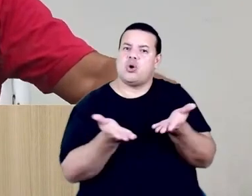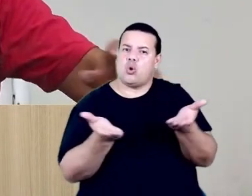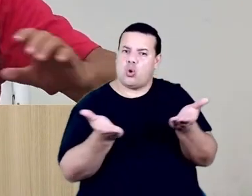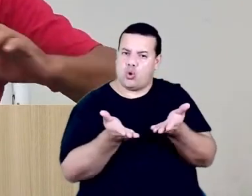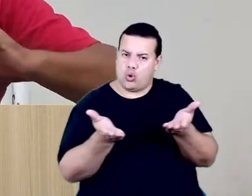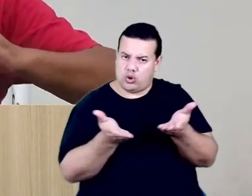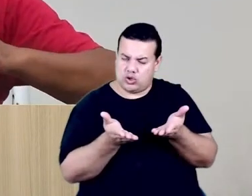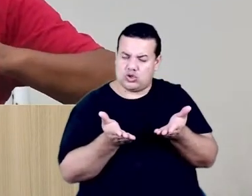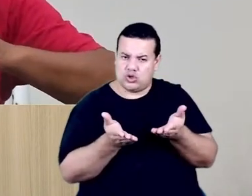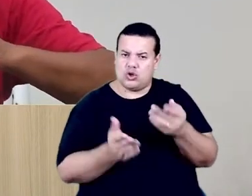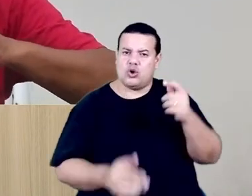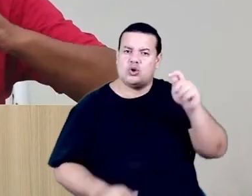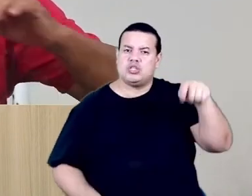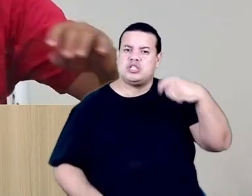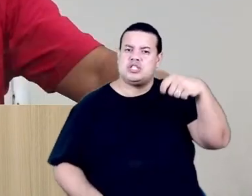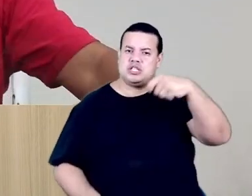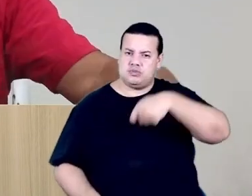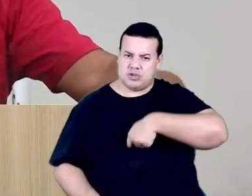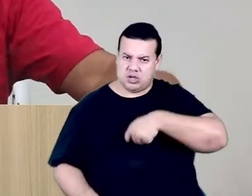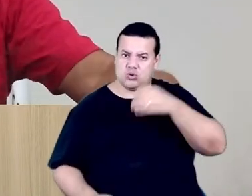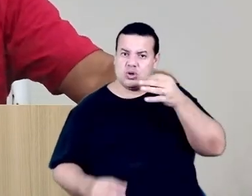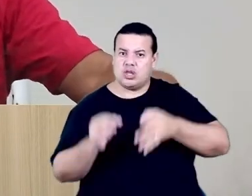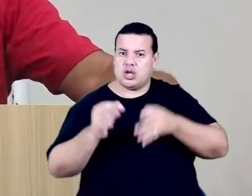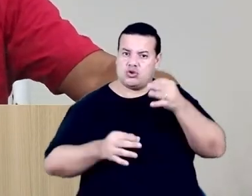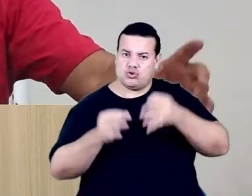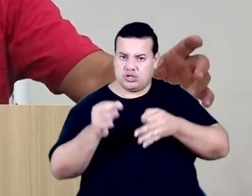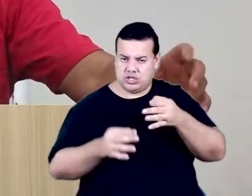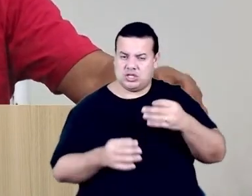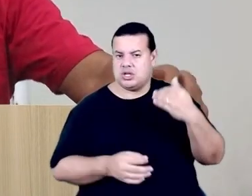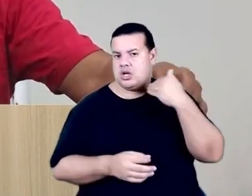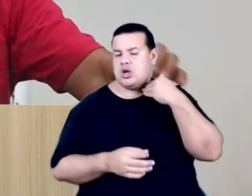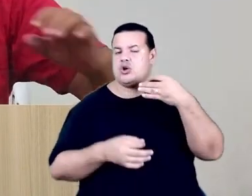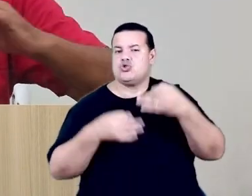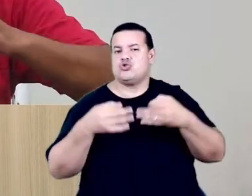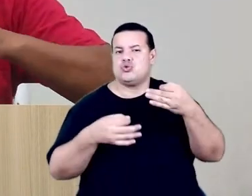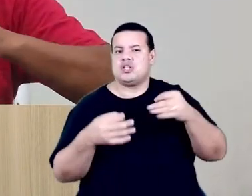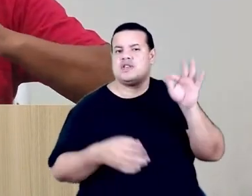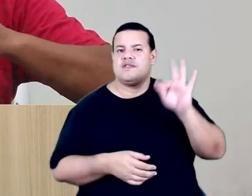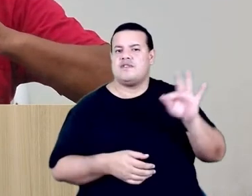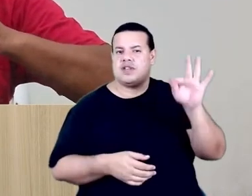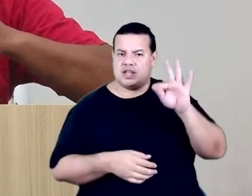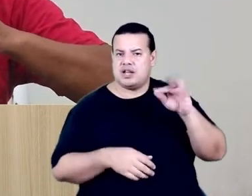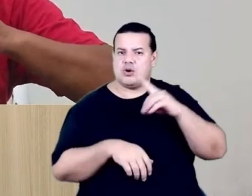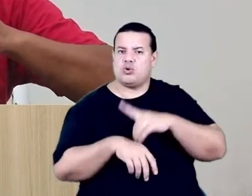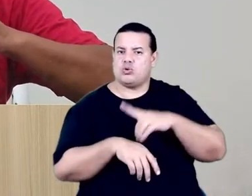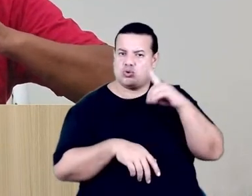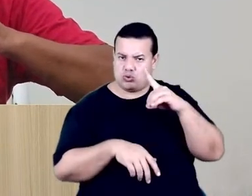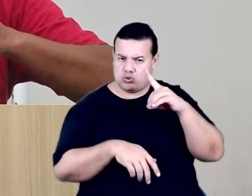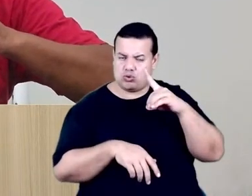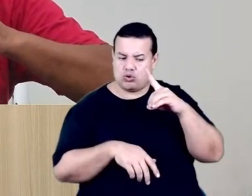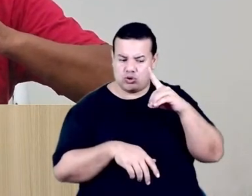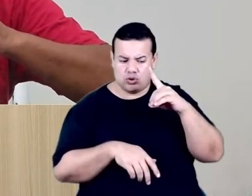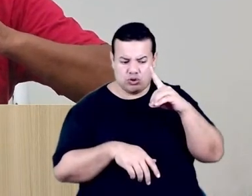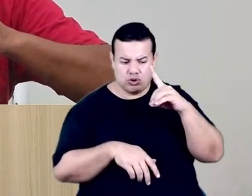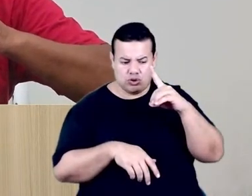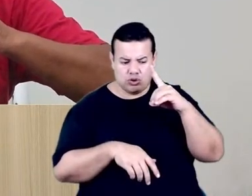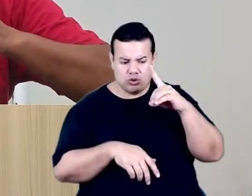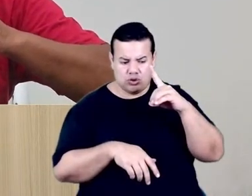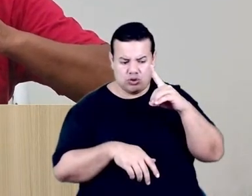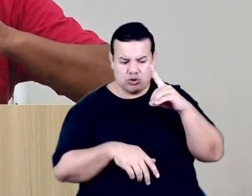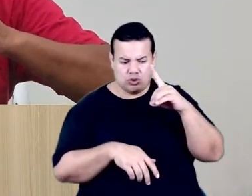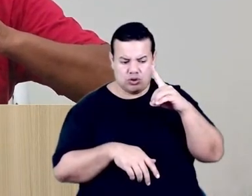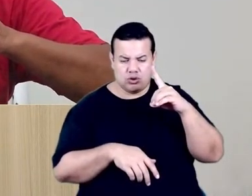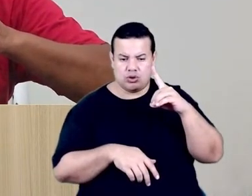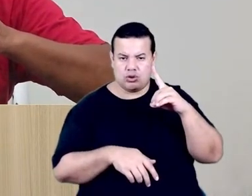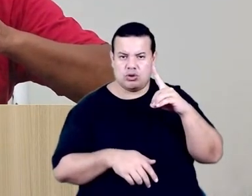desembargador da Justiça juiz federal Doutor Juiz Federal da Quarta Vara e mais outros